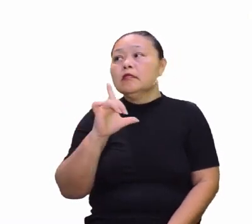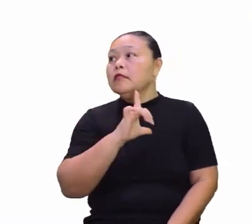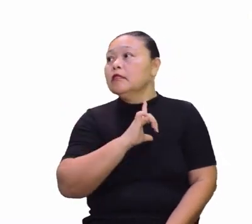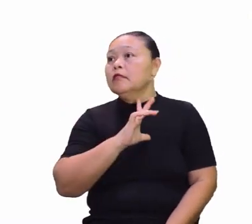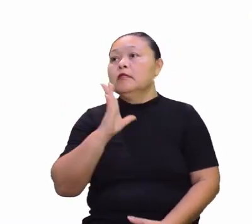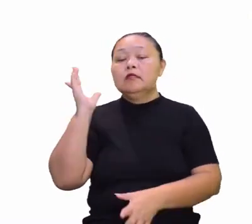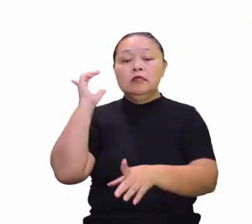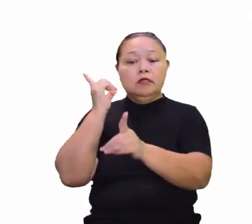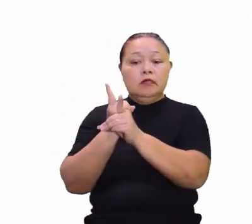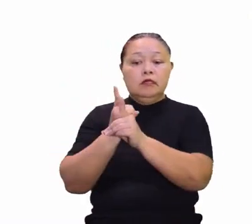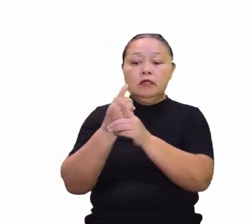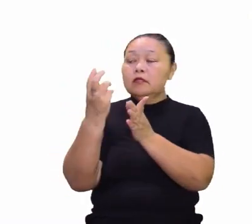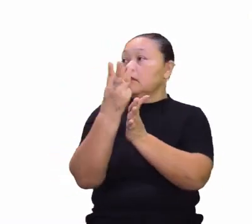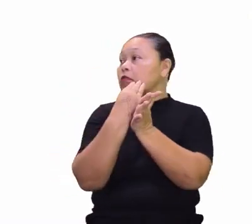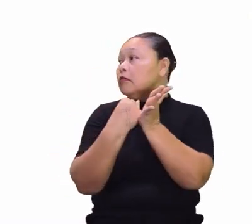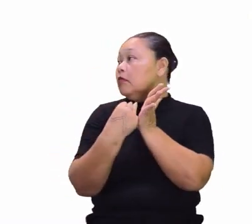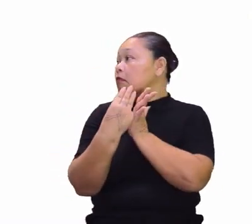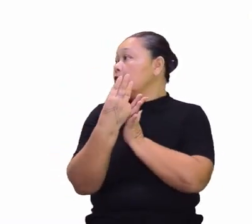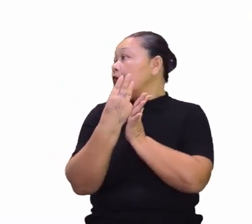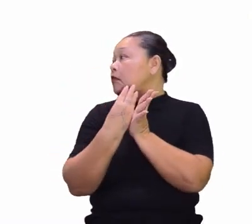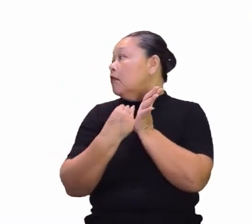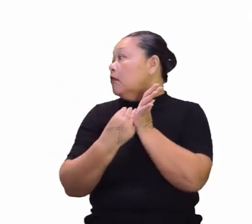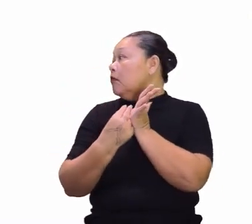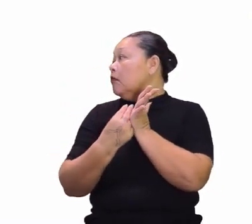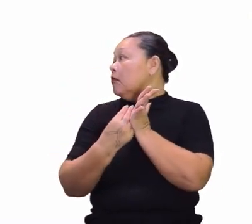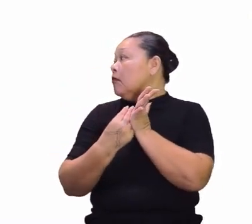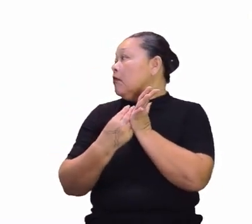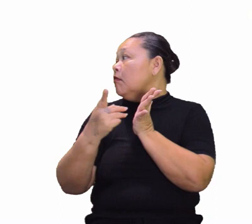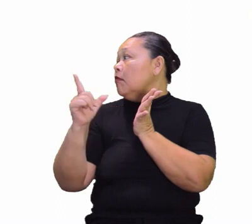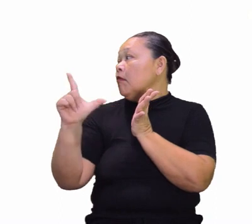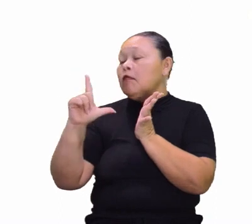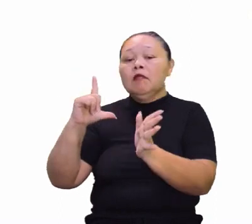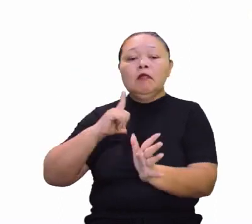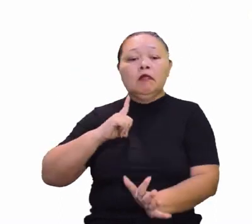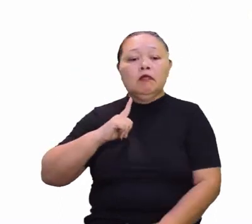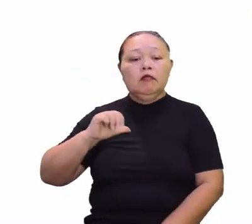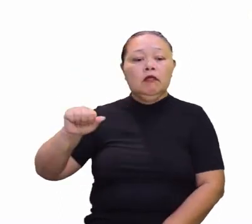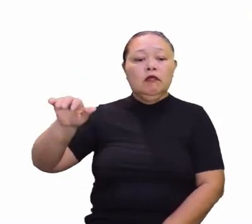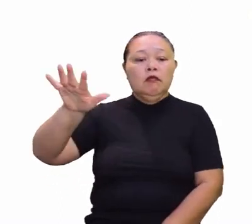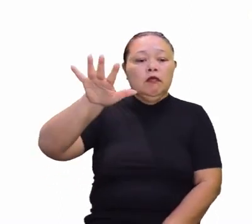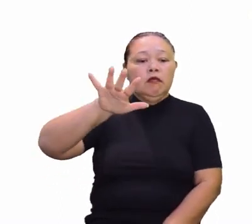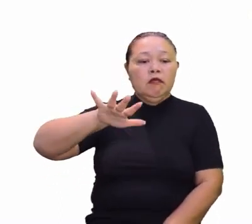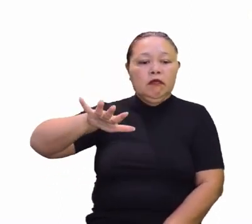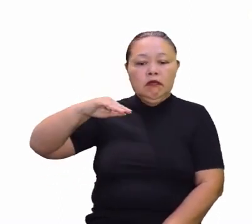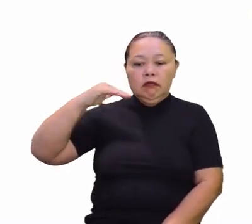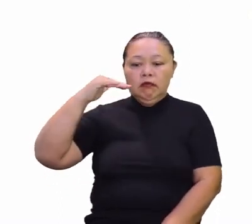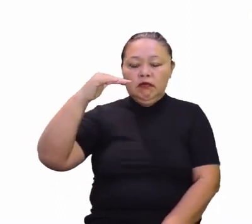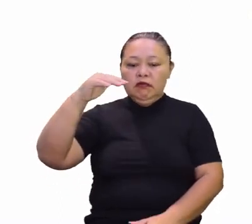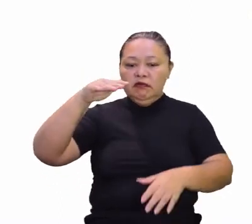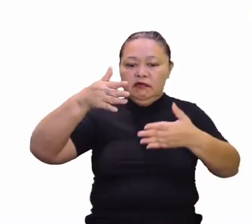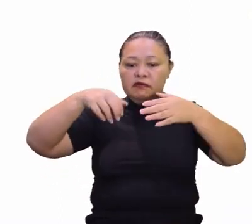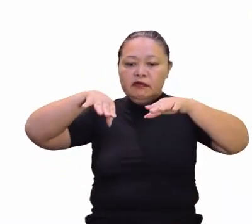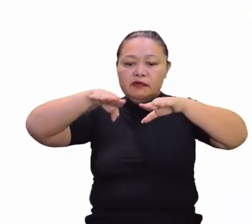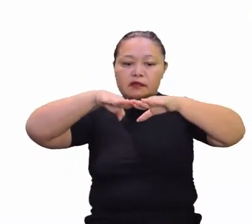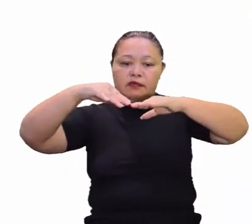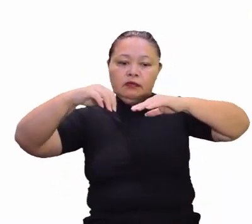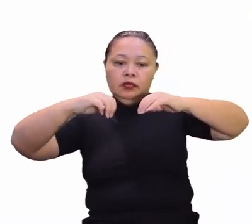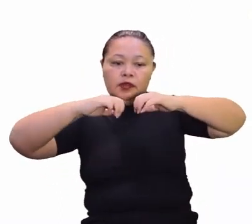vai encontrar no mapa a seguinte legenda: área de cobertura